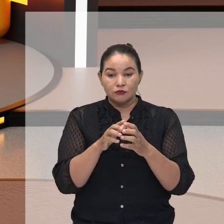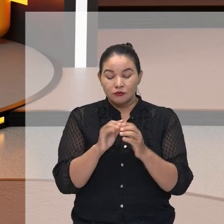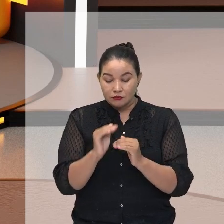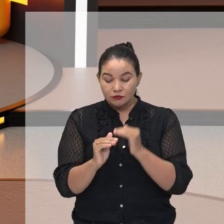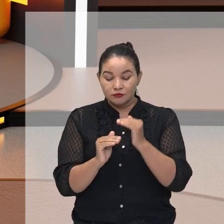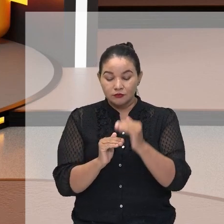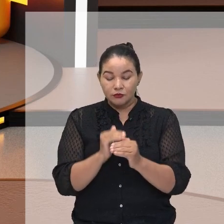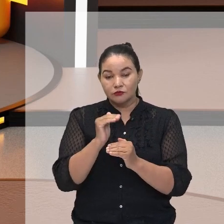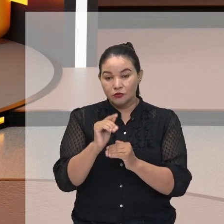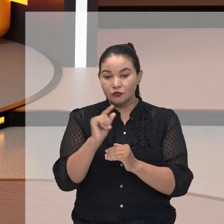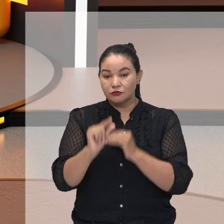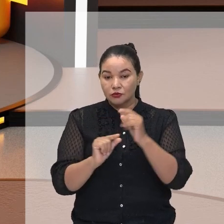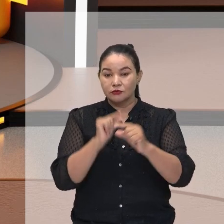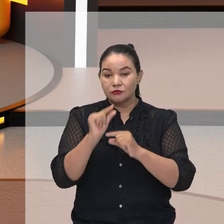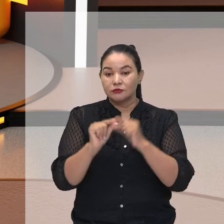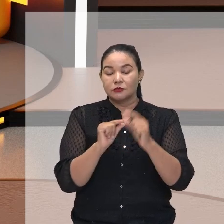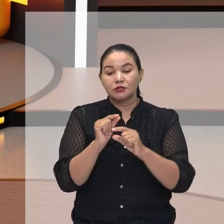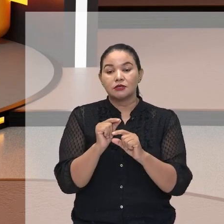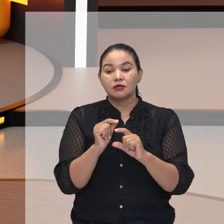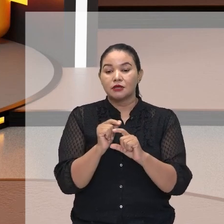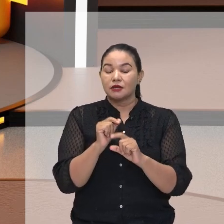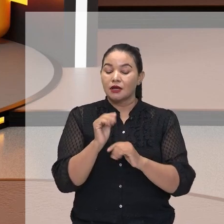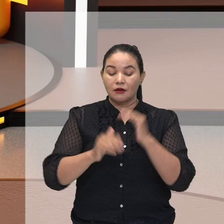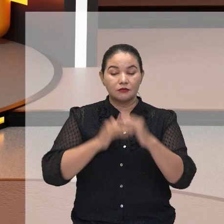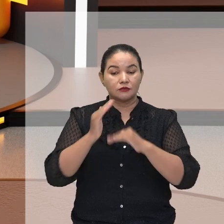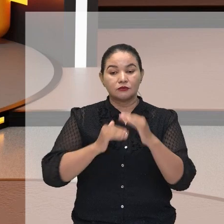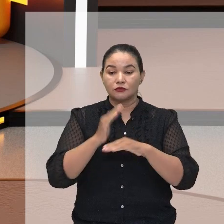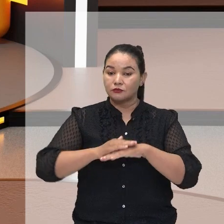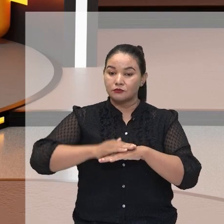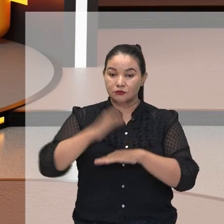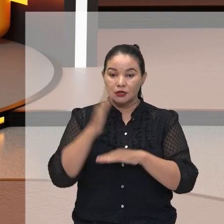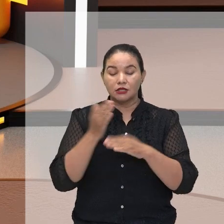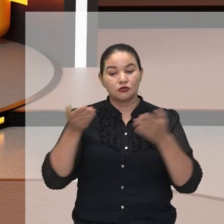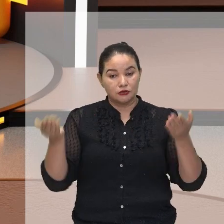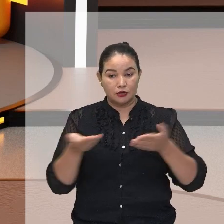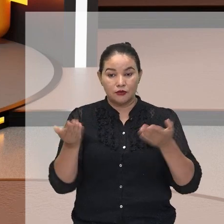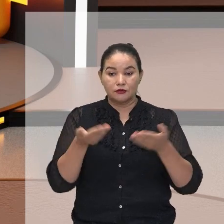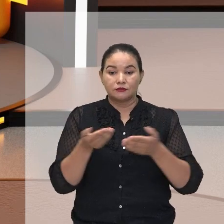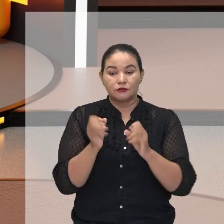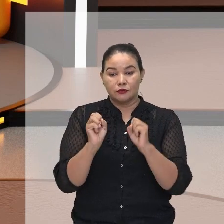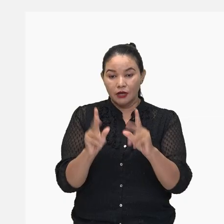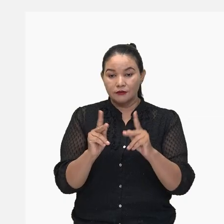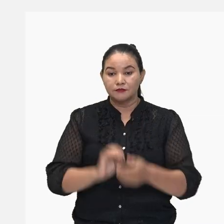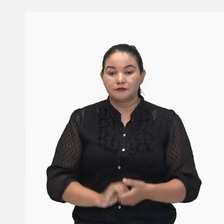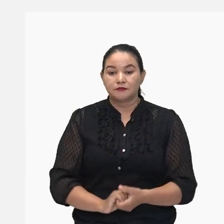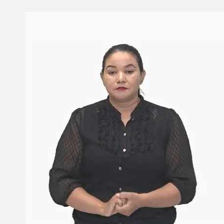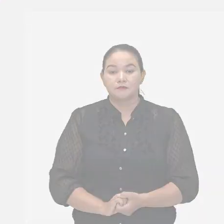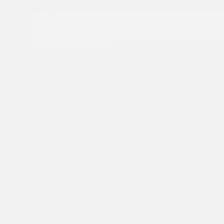processo de desenvolvimento e se desenvolvendo cada vez mais atualmente, tá certo?